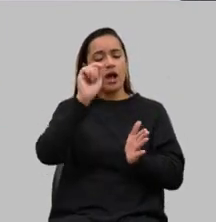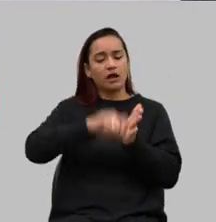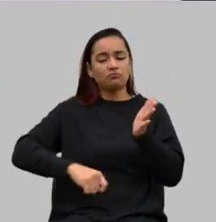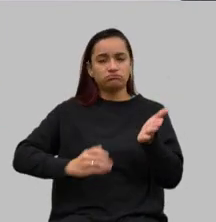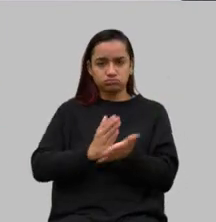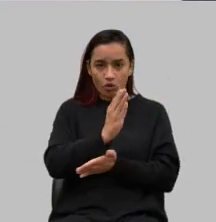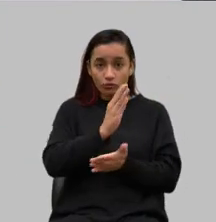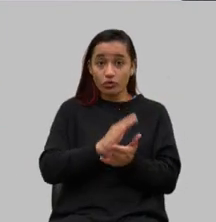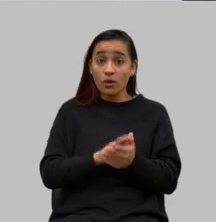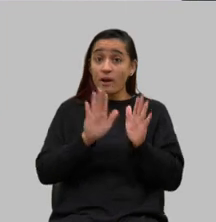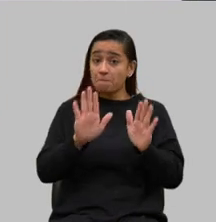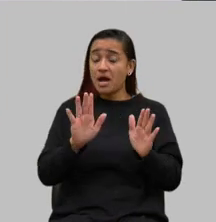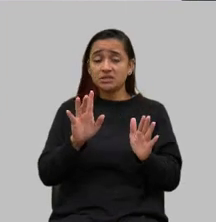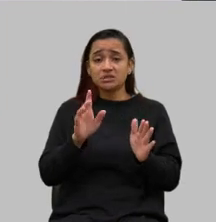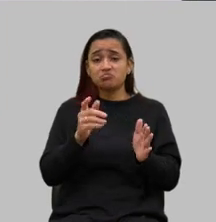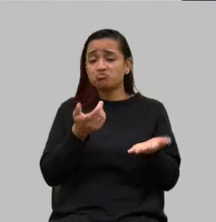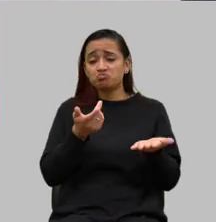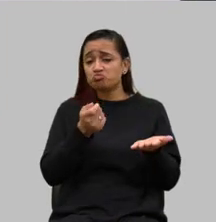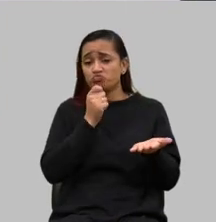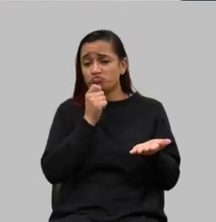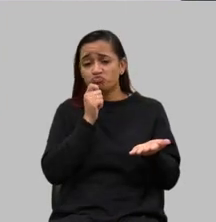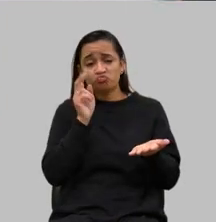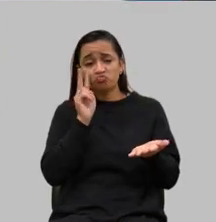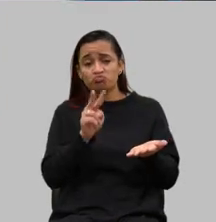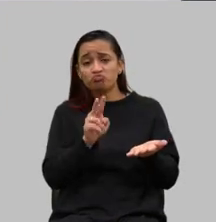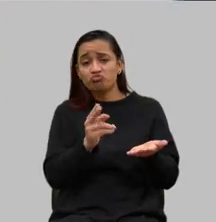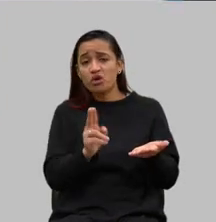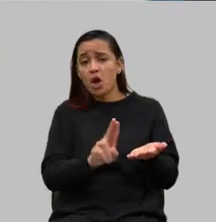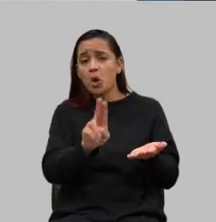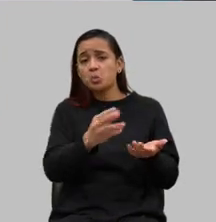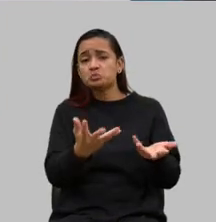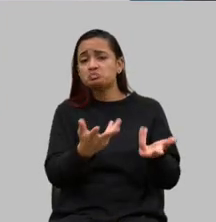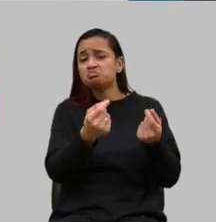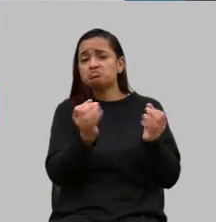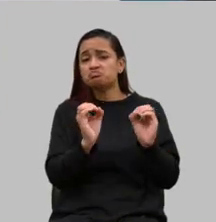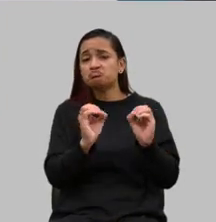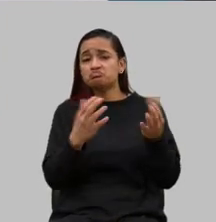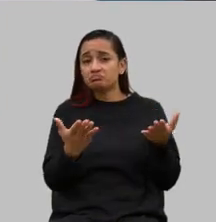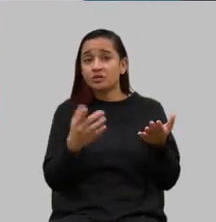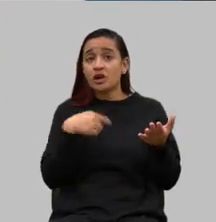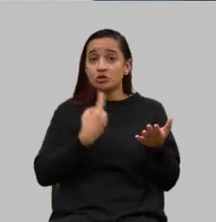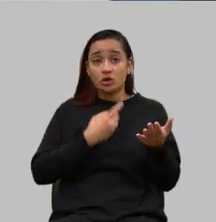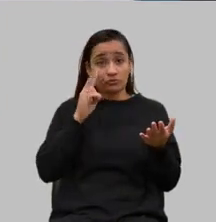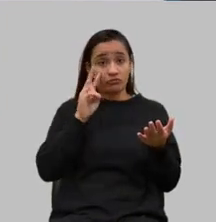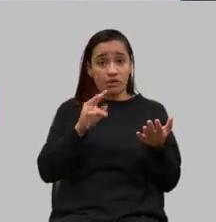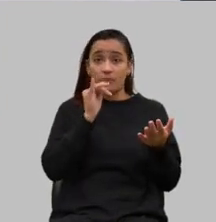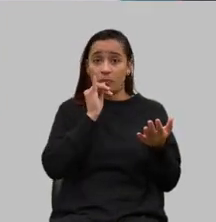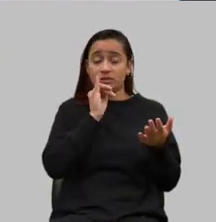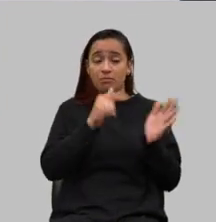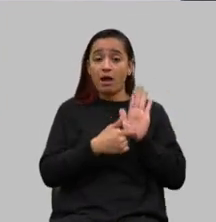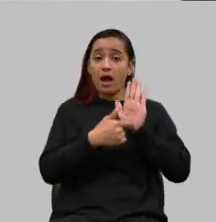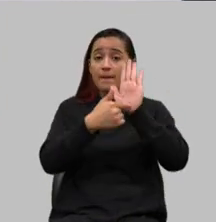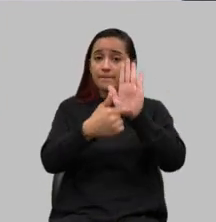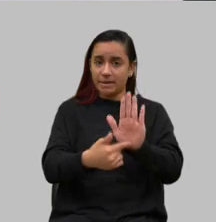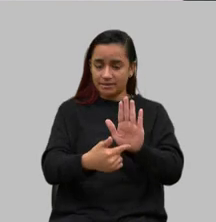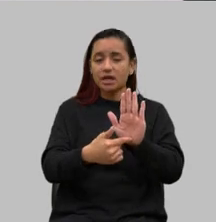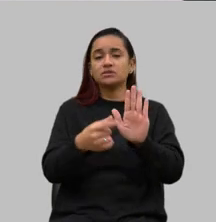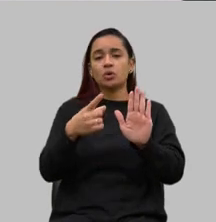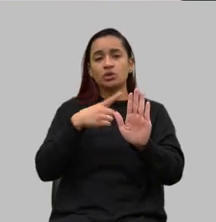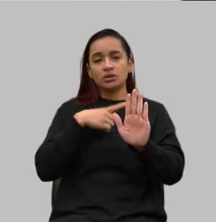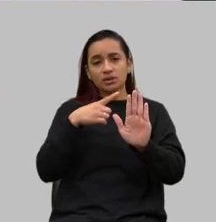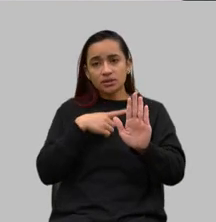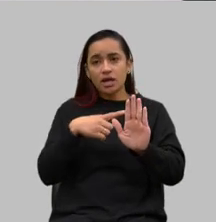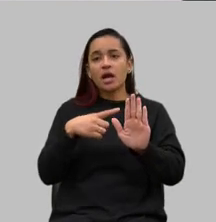efetividade né então a gente fica sempre questionando a gente vê apresentação eh a busca